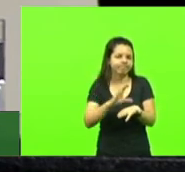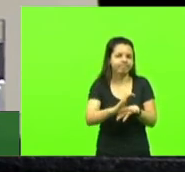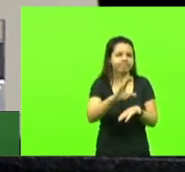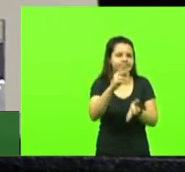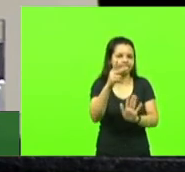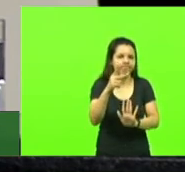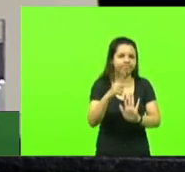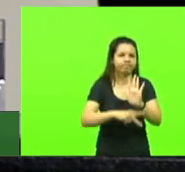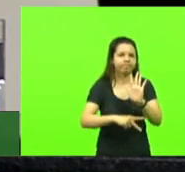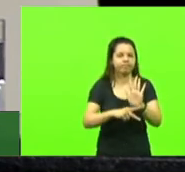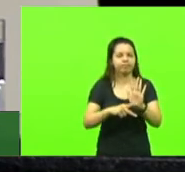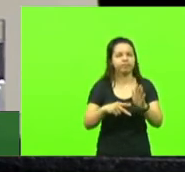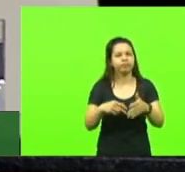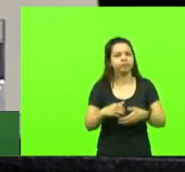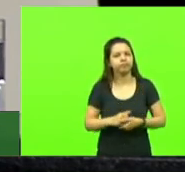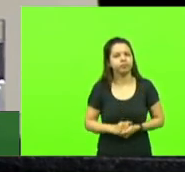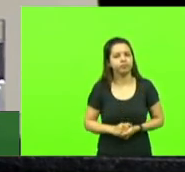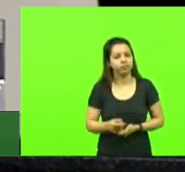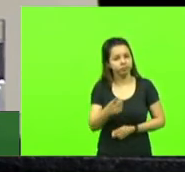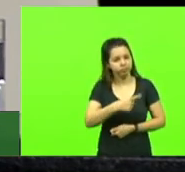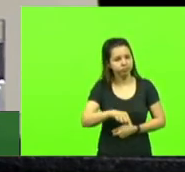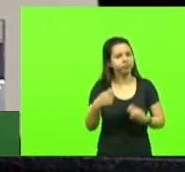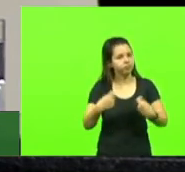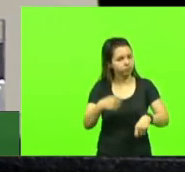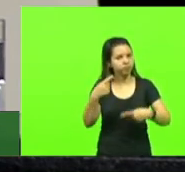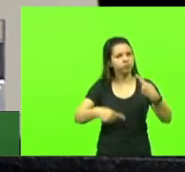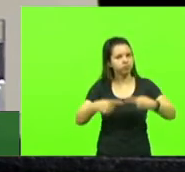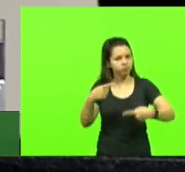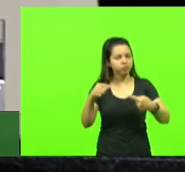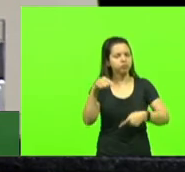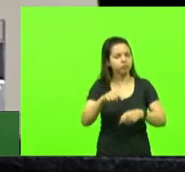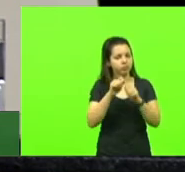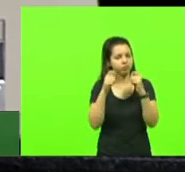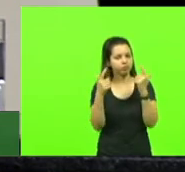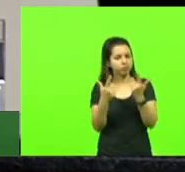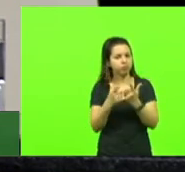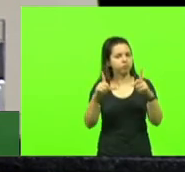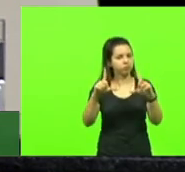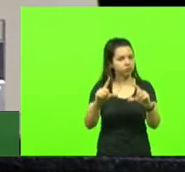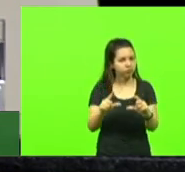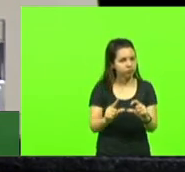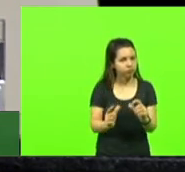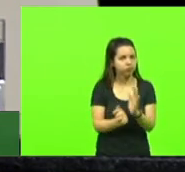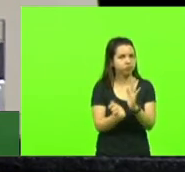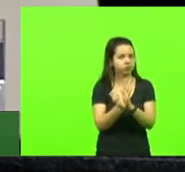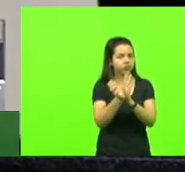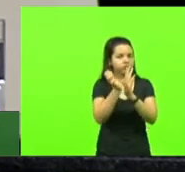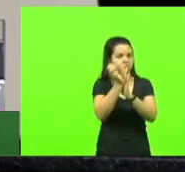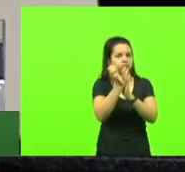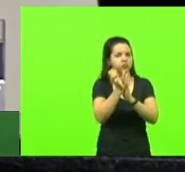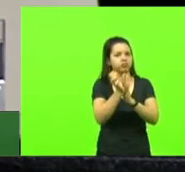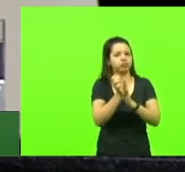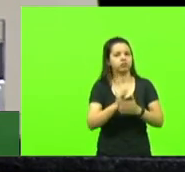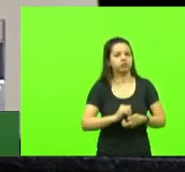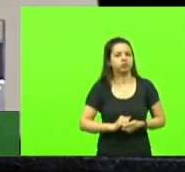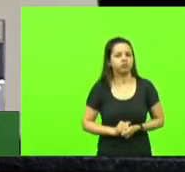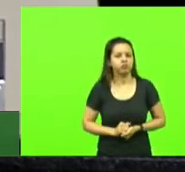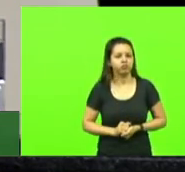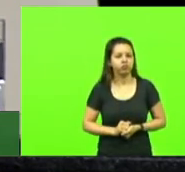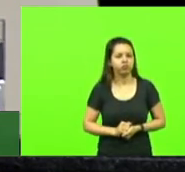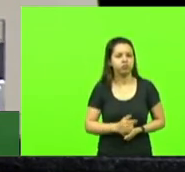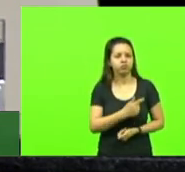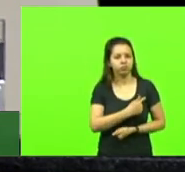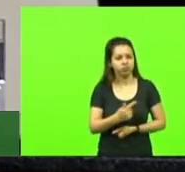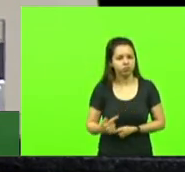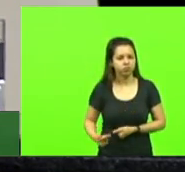projeto. Então, é algo que a gente tem que debater nessa casa, a diminuição da burocracia. O governo fez, o governador